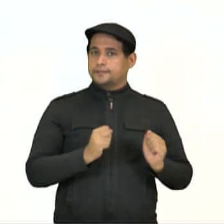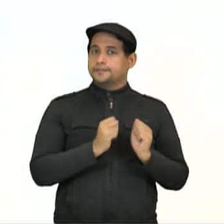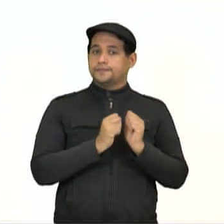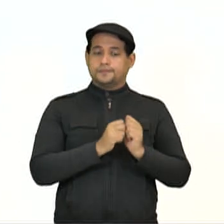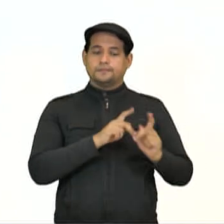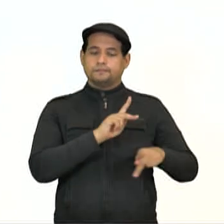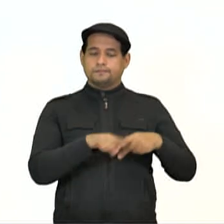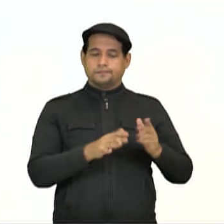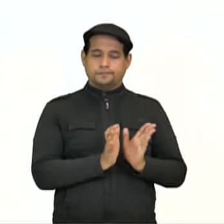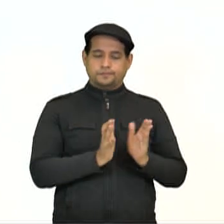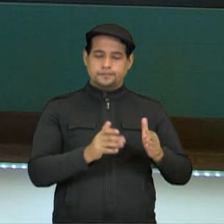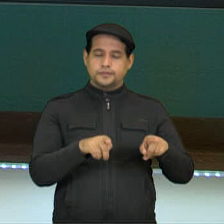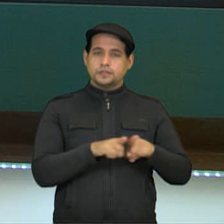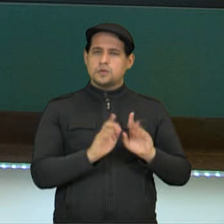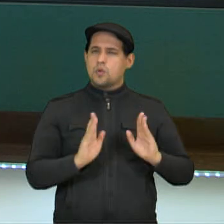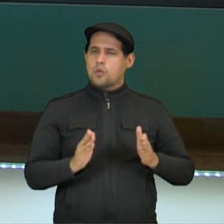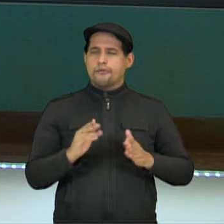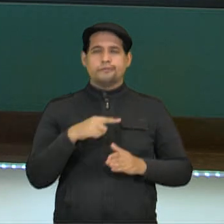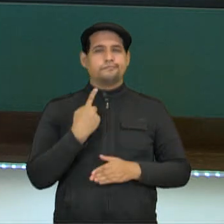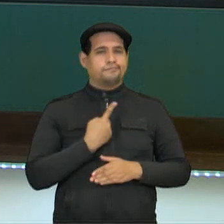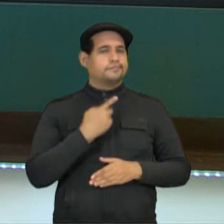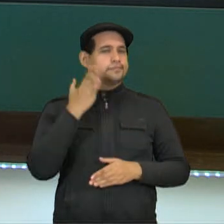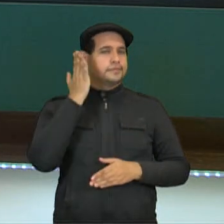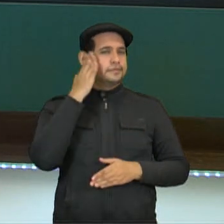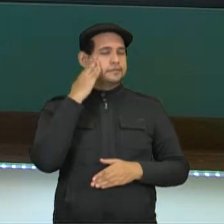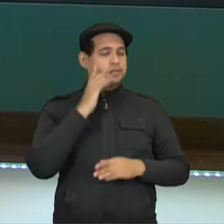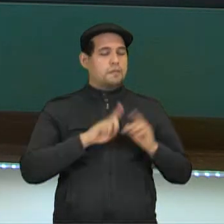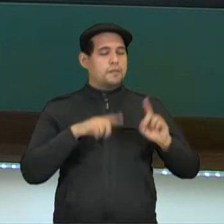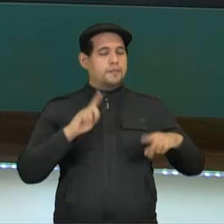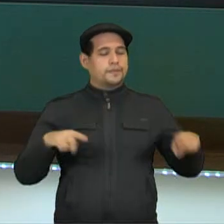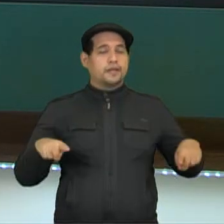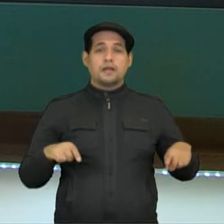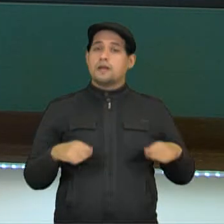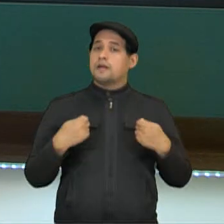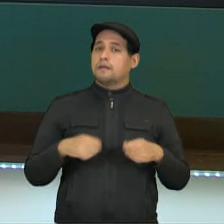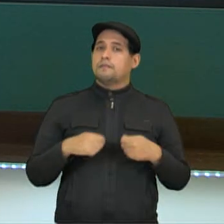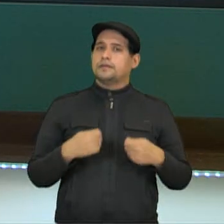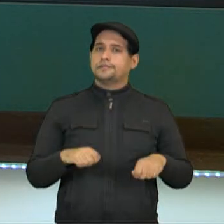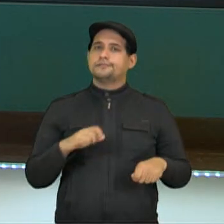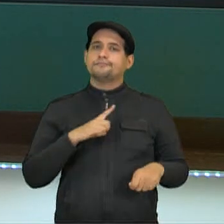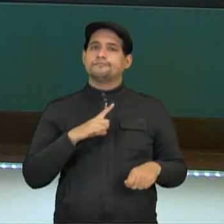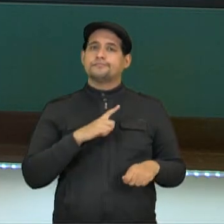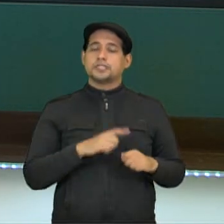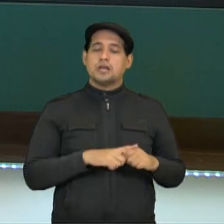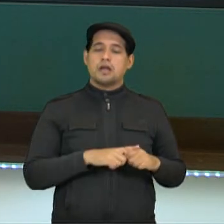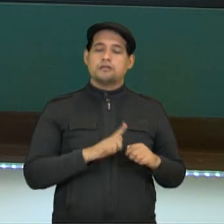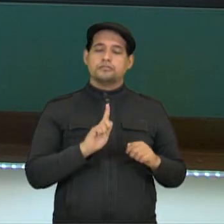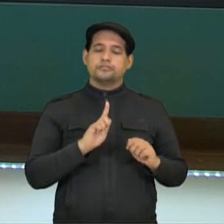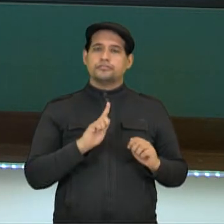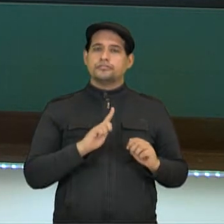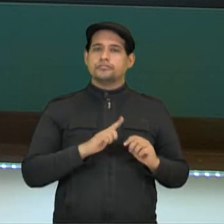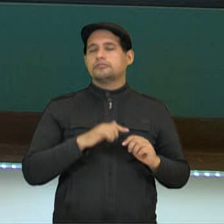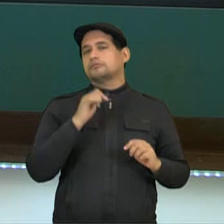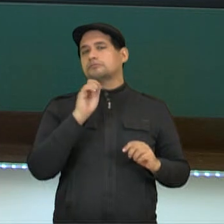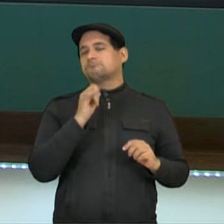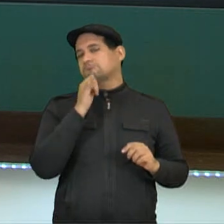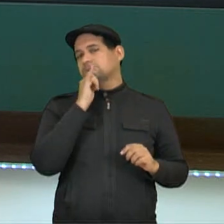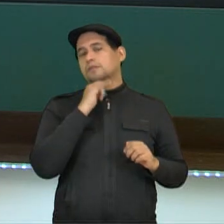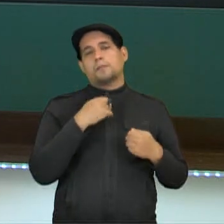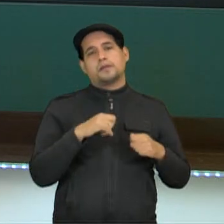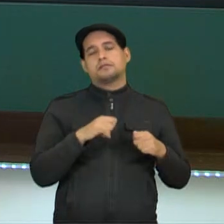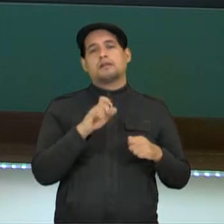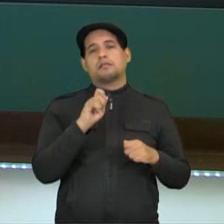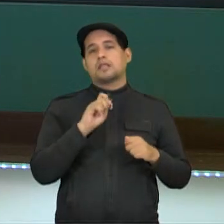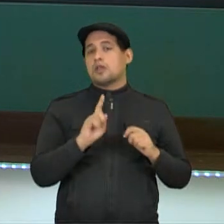das populações. E hoje a gente sabe que essa variabilidade depende da constituição genética do indivíduo. E que